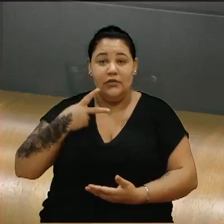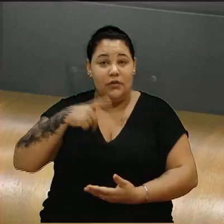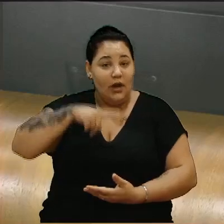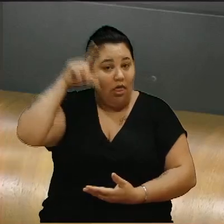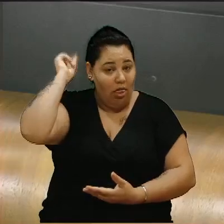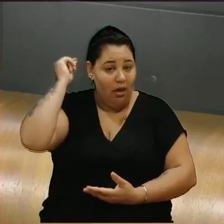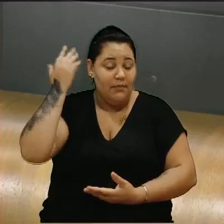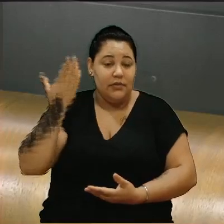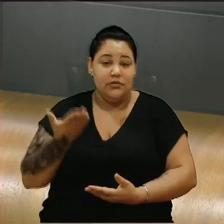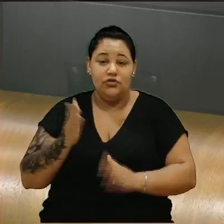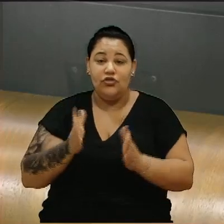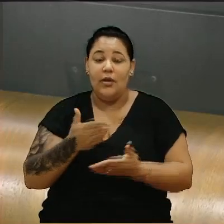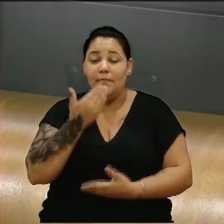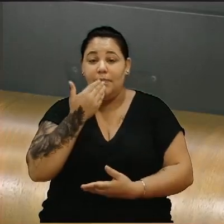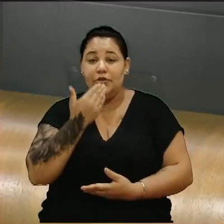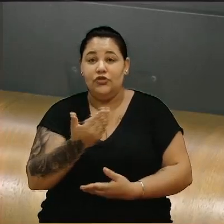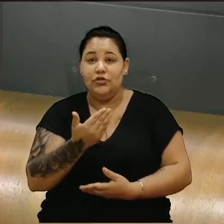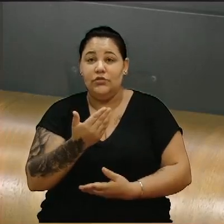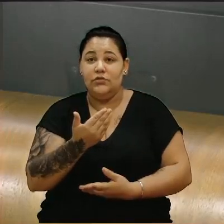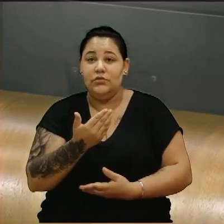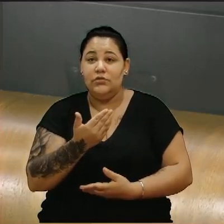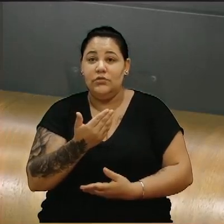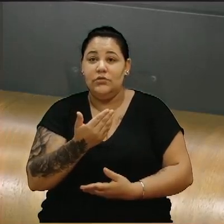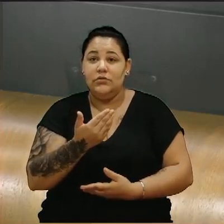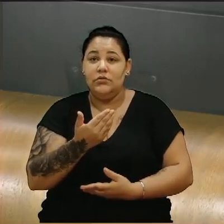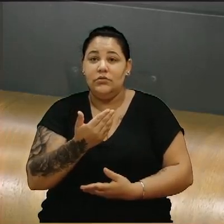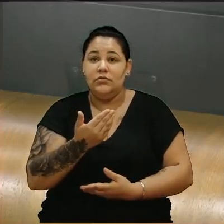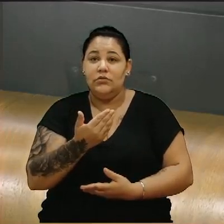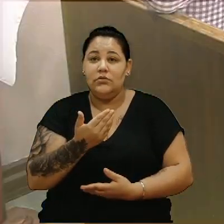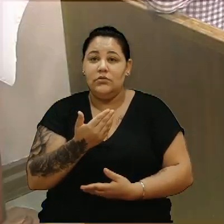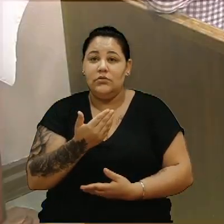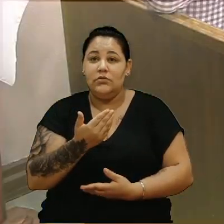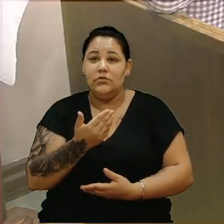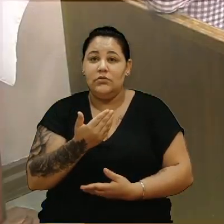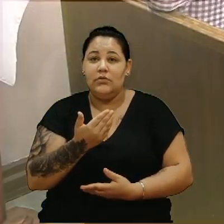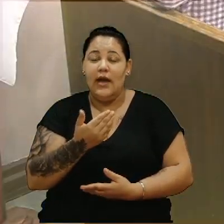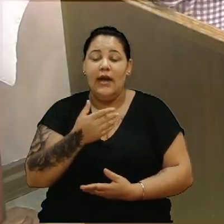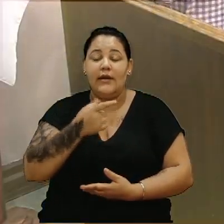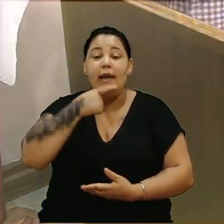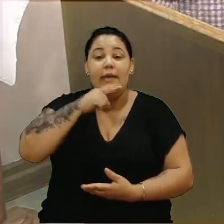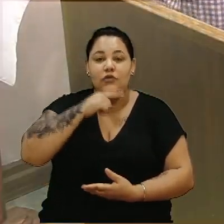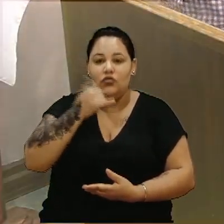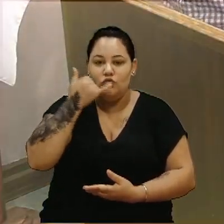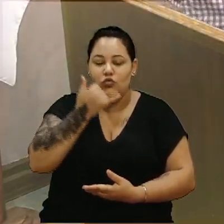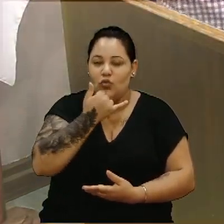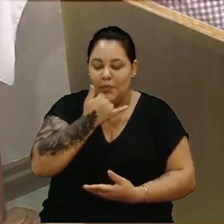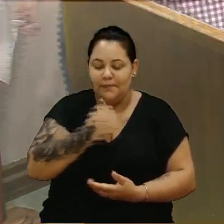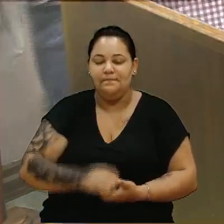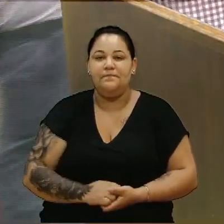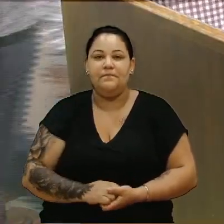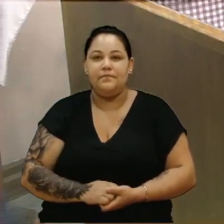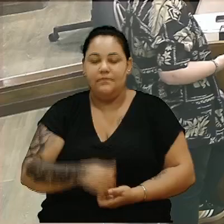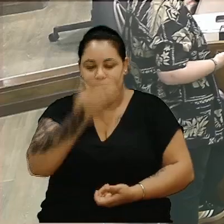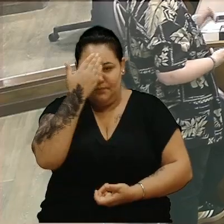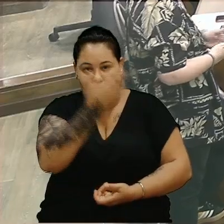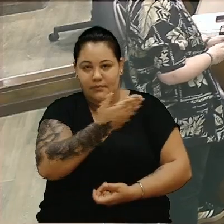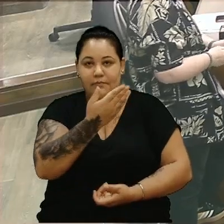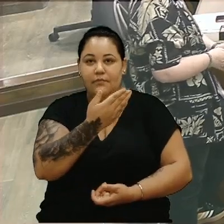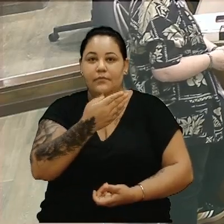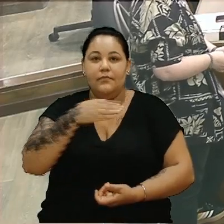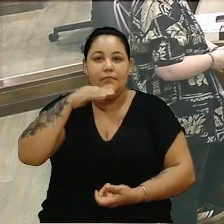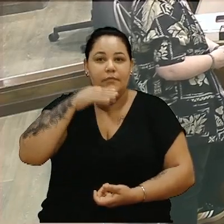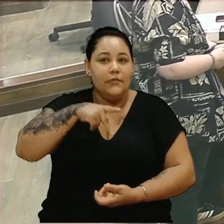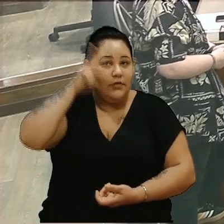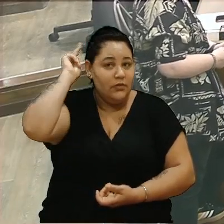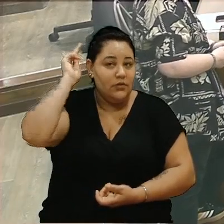imediato já solicito uma declaração de líder do Progressistas, senhor presidente. Obrigado, vereador Bortola. Sua parte, vereador Iago. Tentar ser breve,